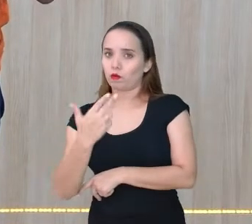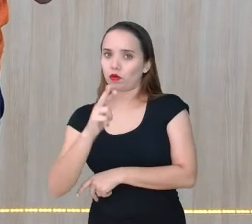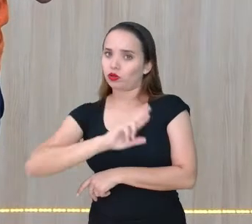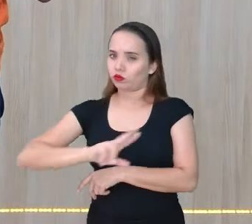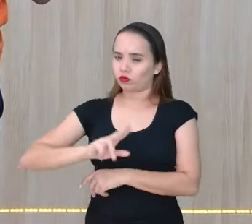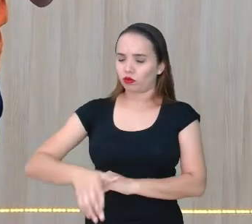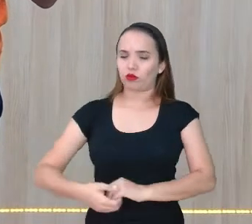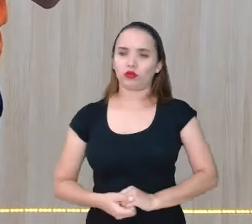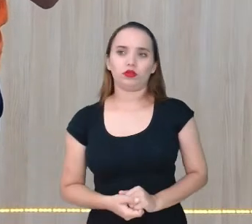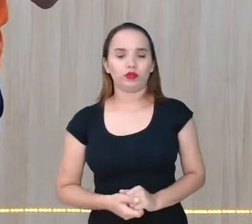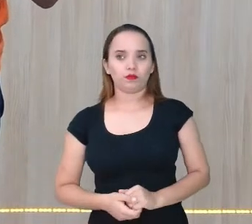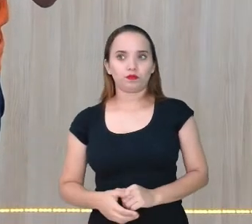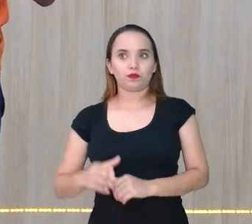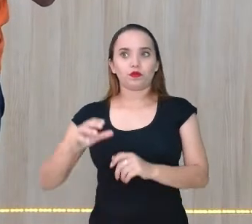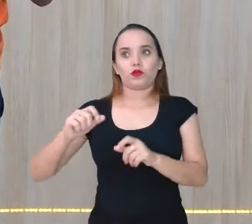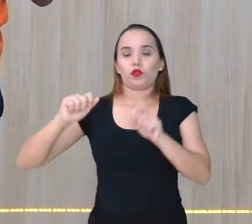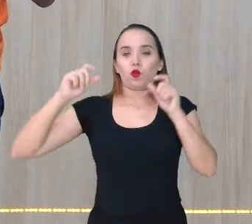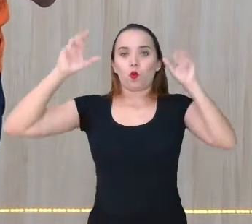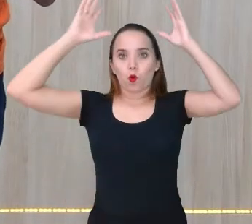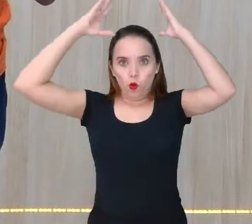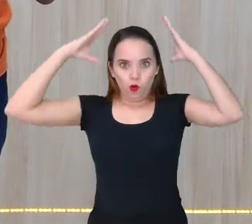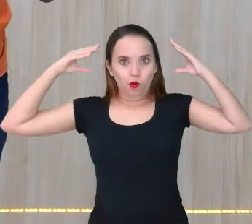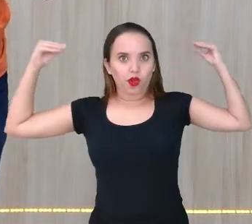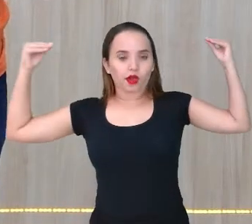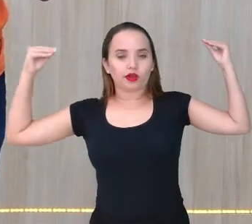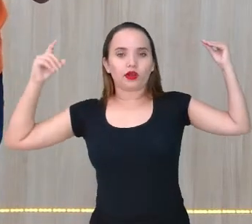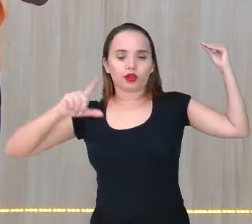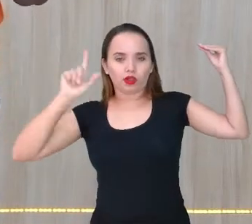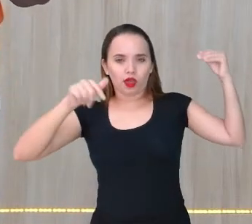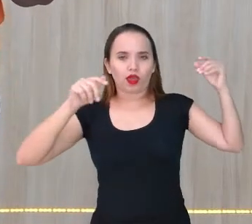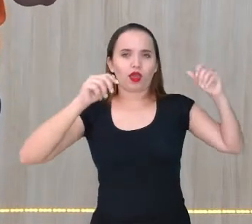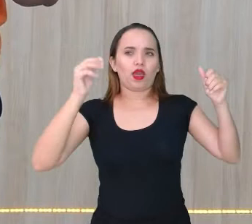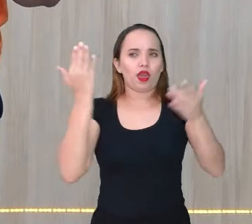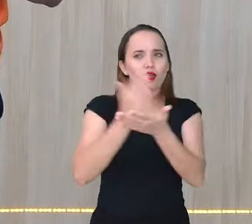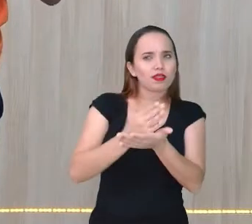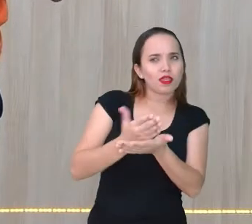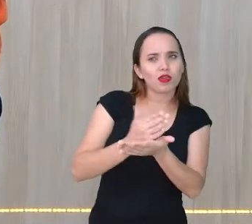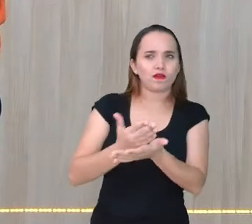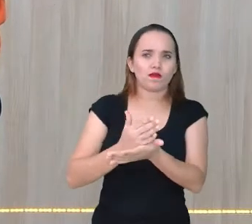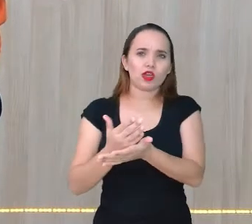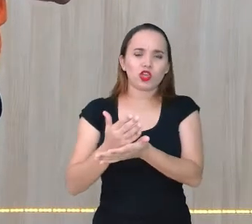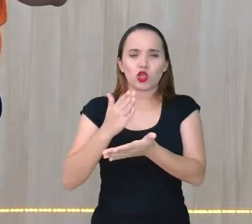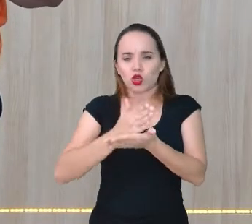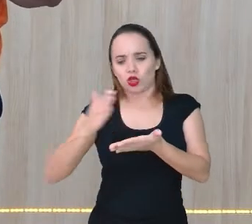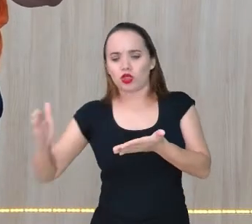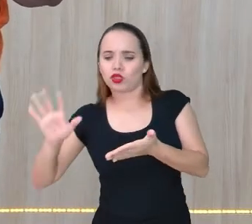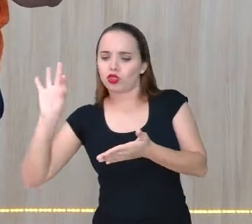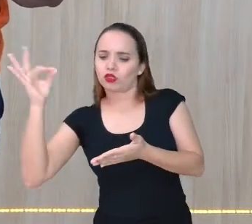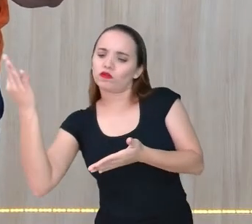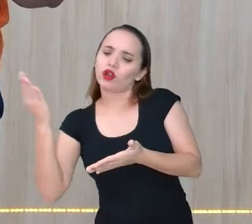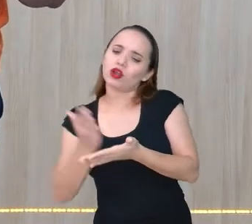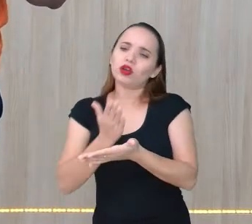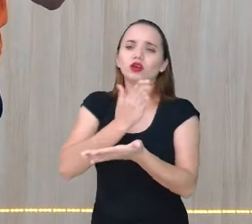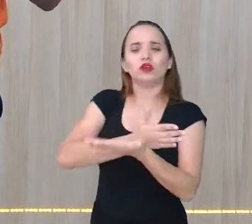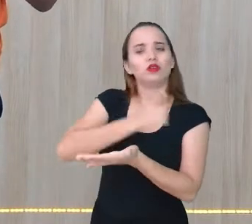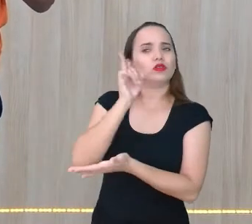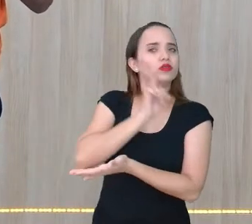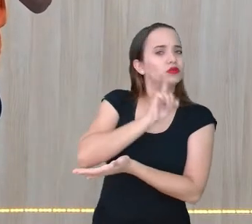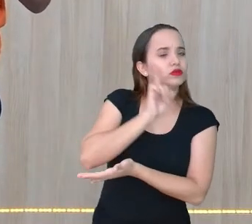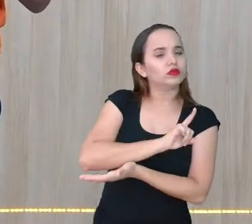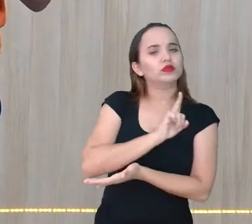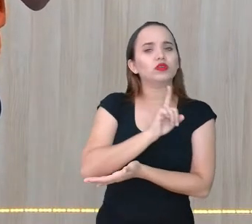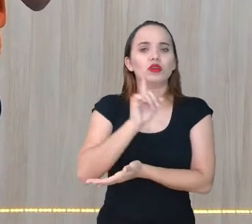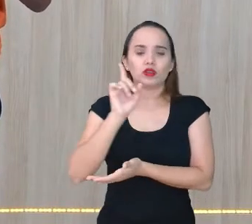é anglo-saxônico, né, também pega um pouco do francês, ali é dividido no meio, mas também é mais para o anglo-saxônico, que é a